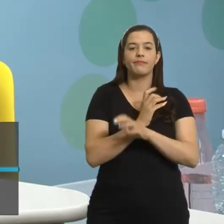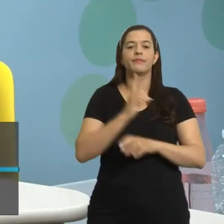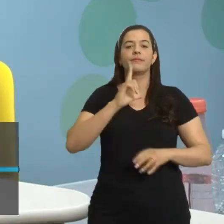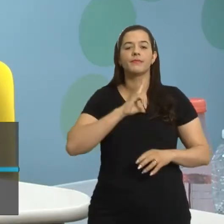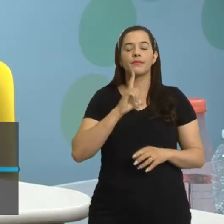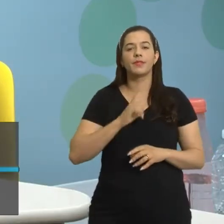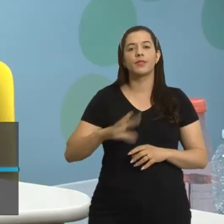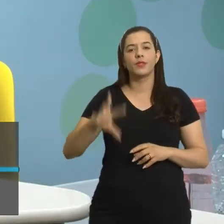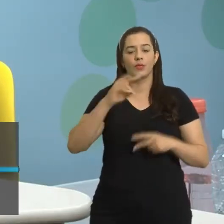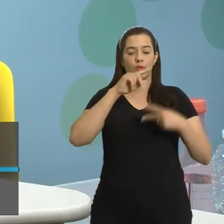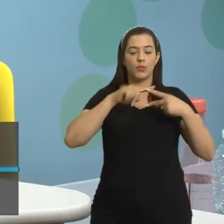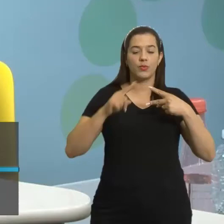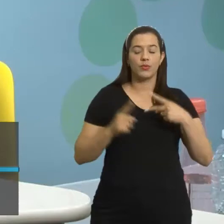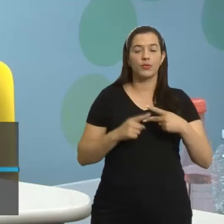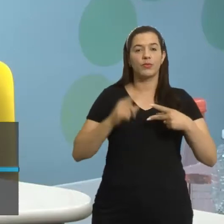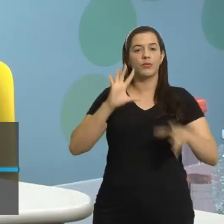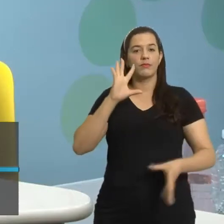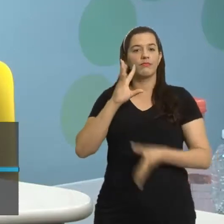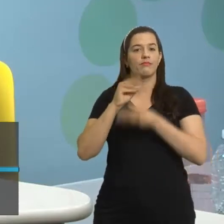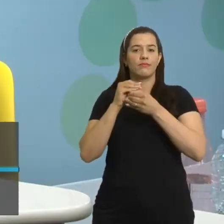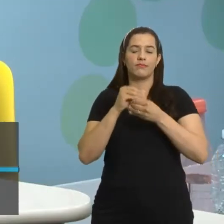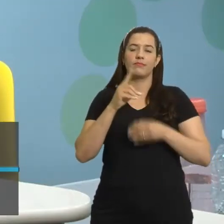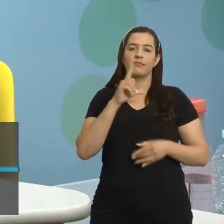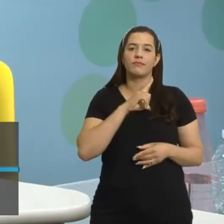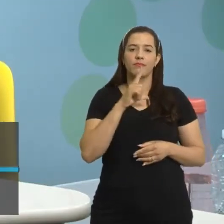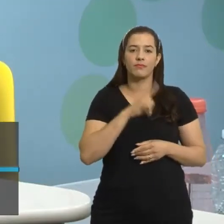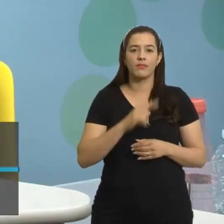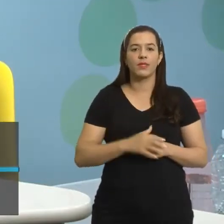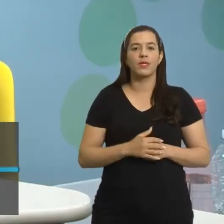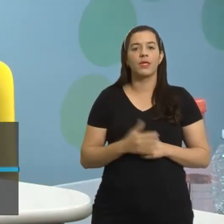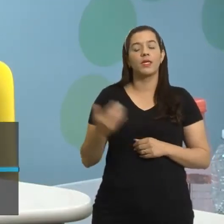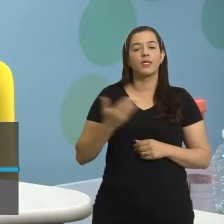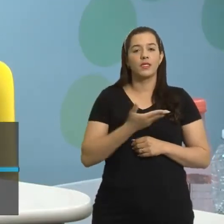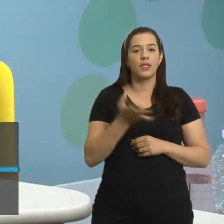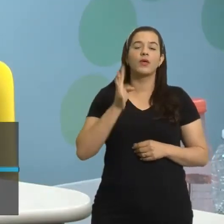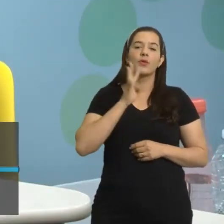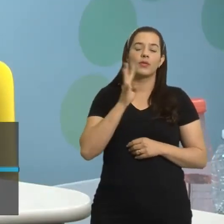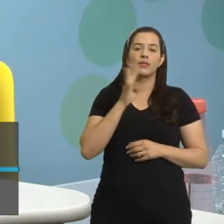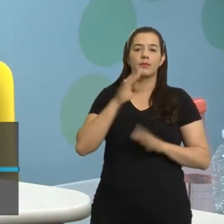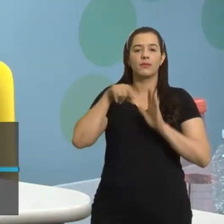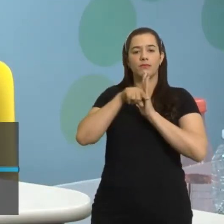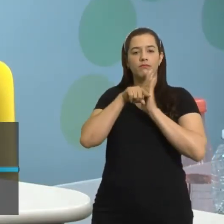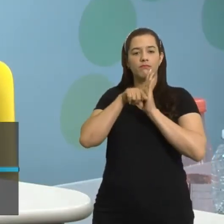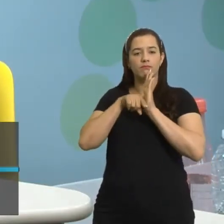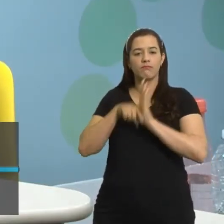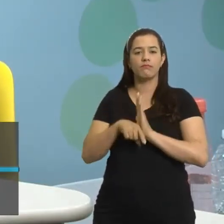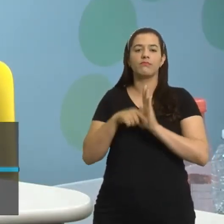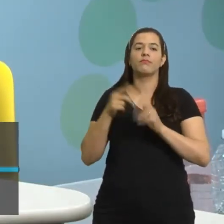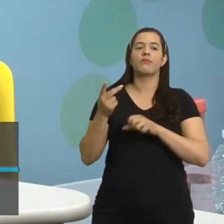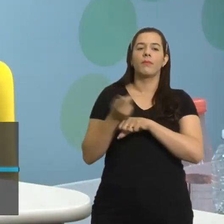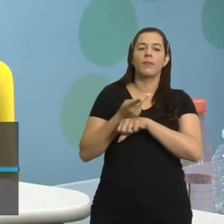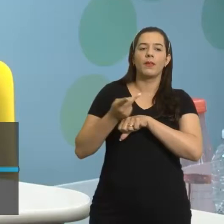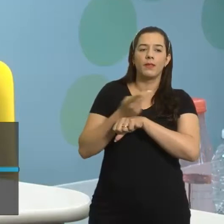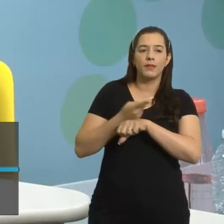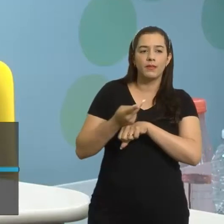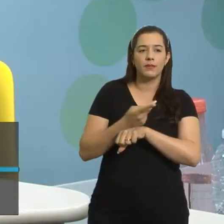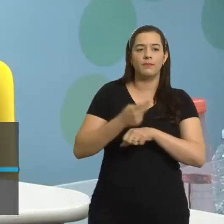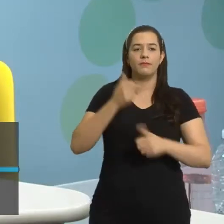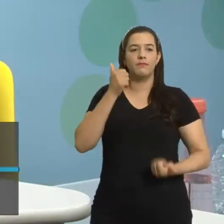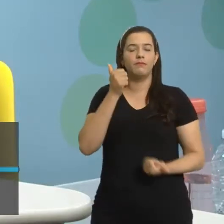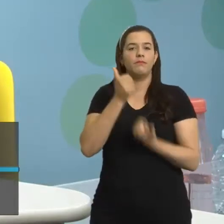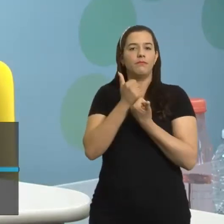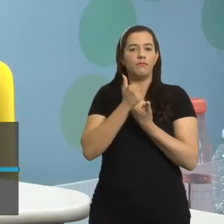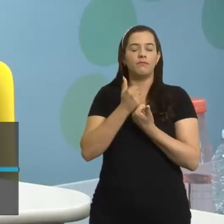né? São duas coisas complementares. Tanto o conhecimento científico quanto a investigação científica se apoiam